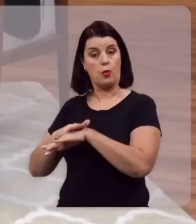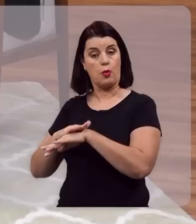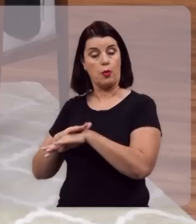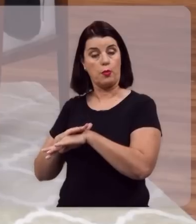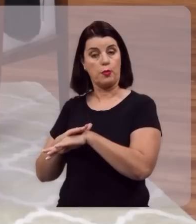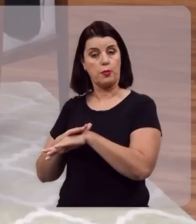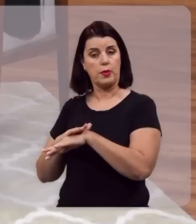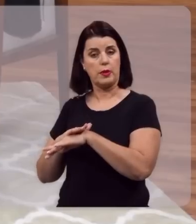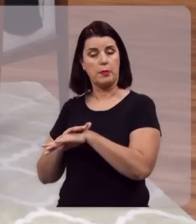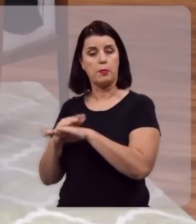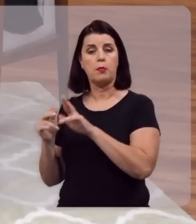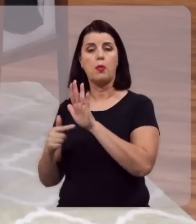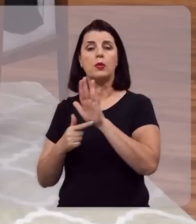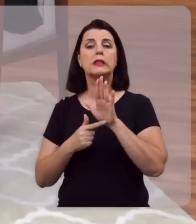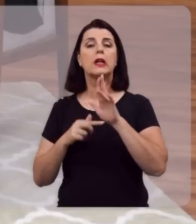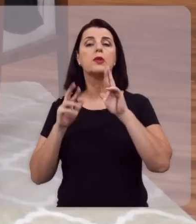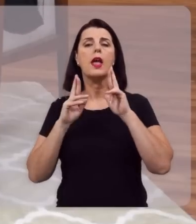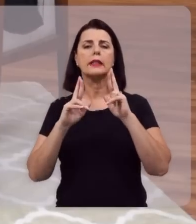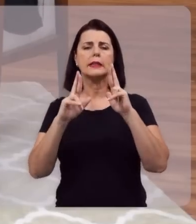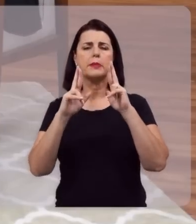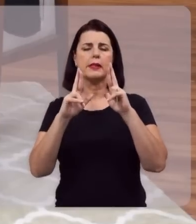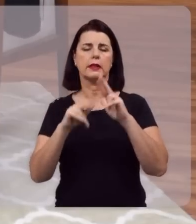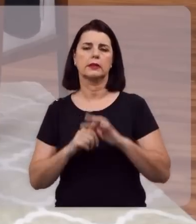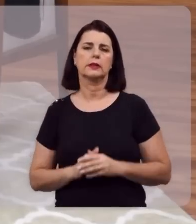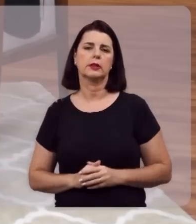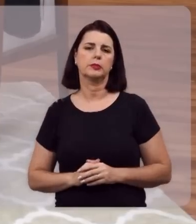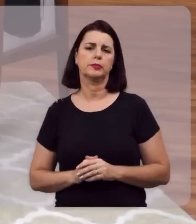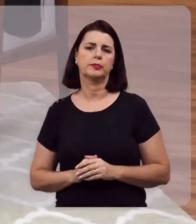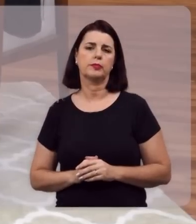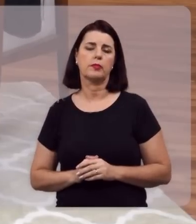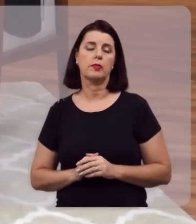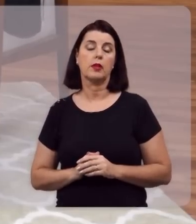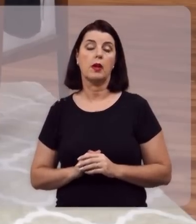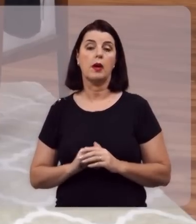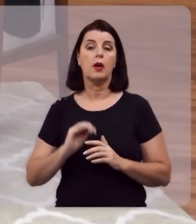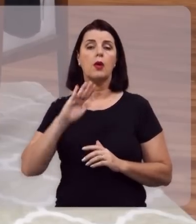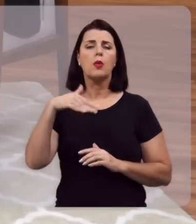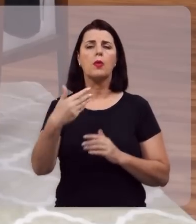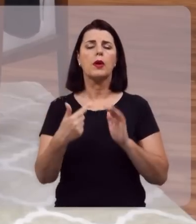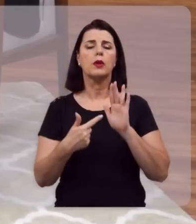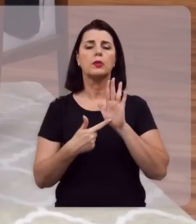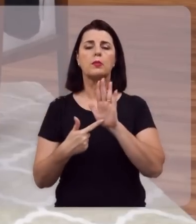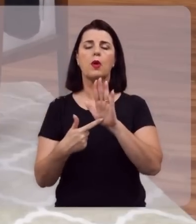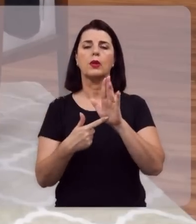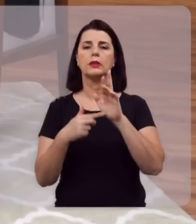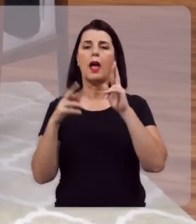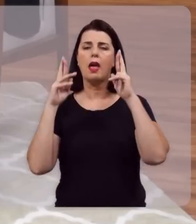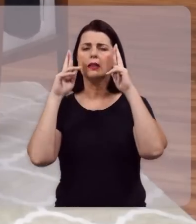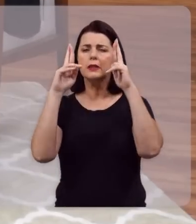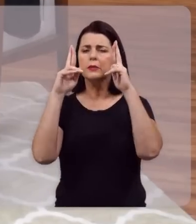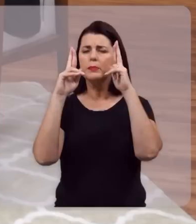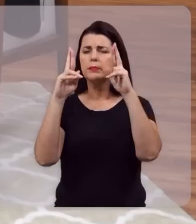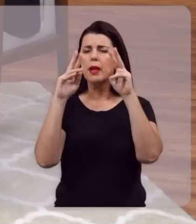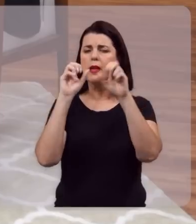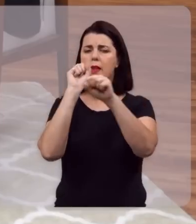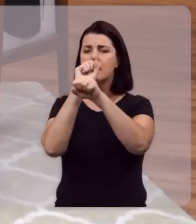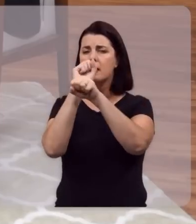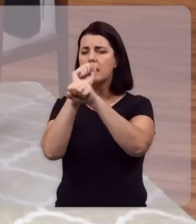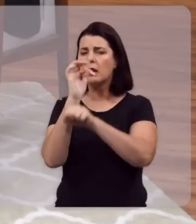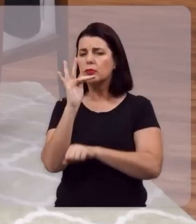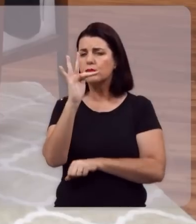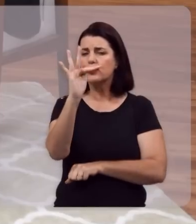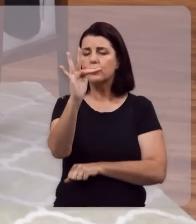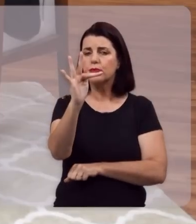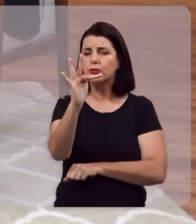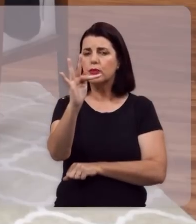como esperança. Mas quando ele relaciona a esperança, ele relaciona